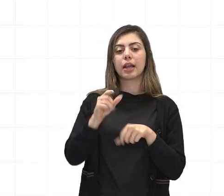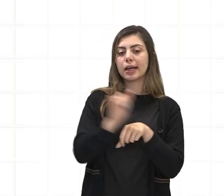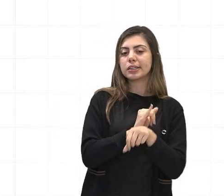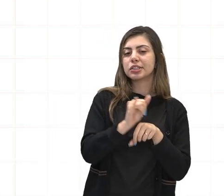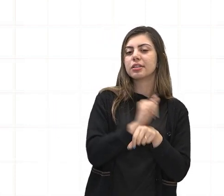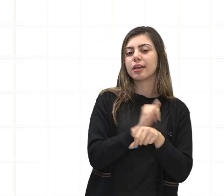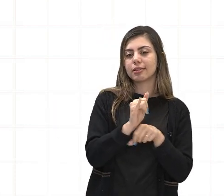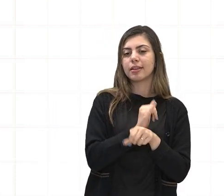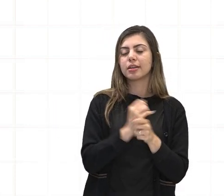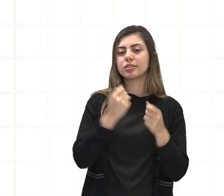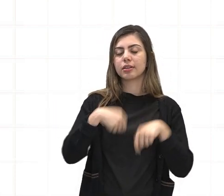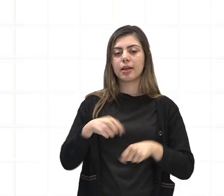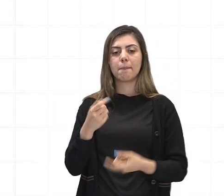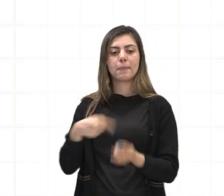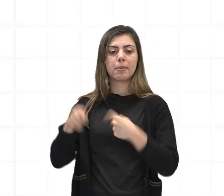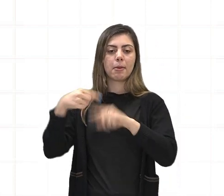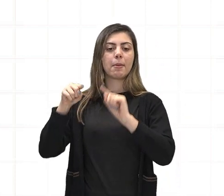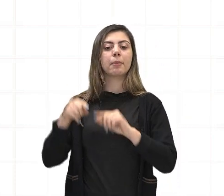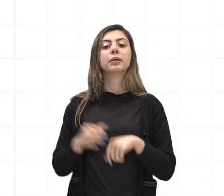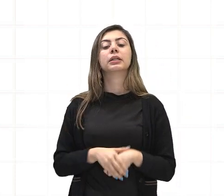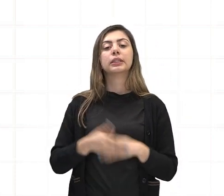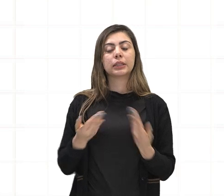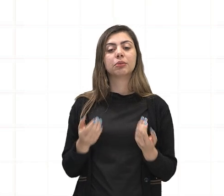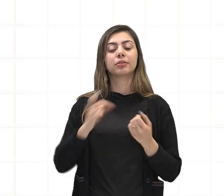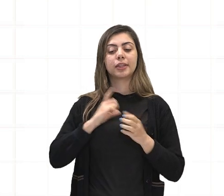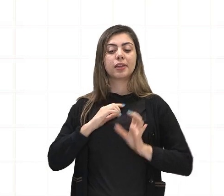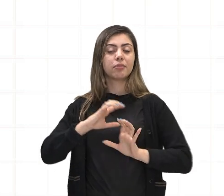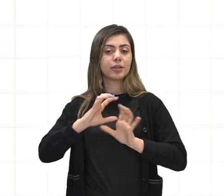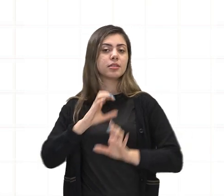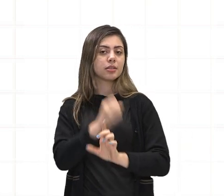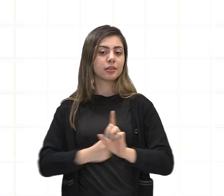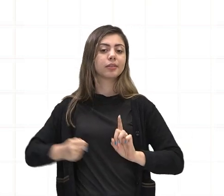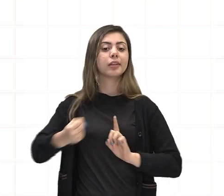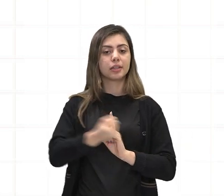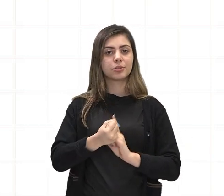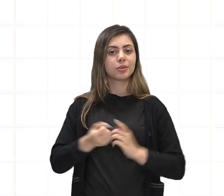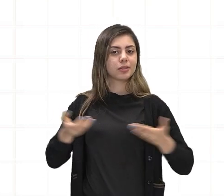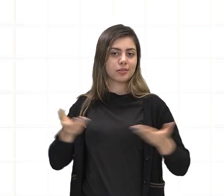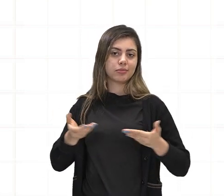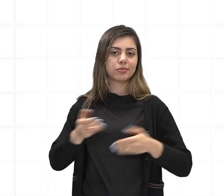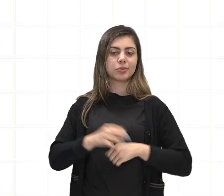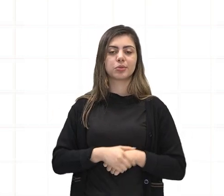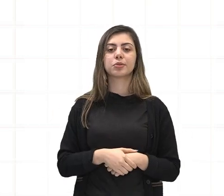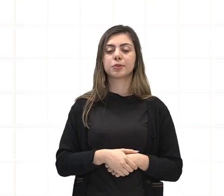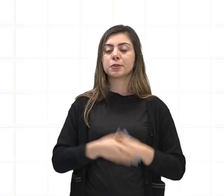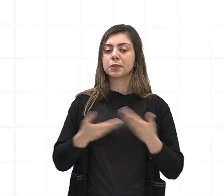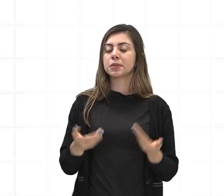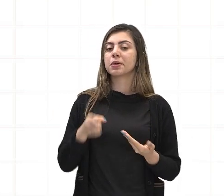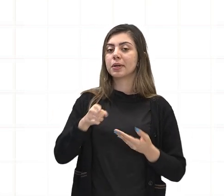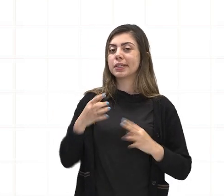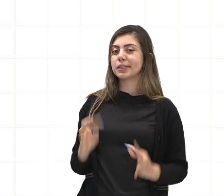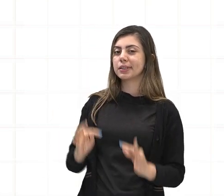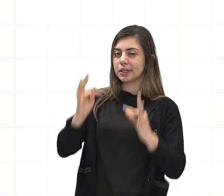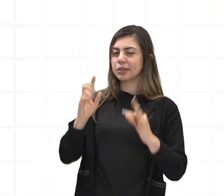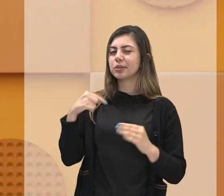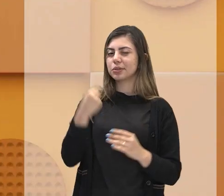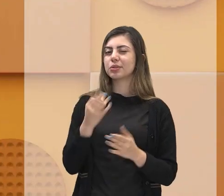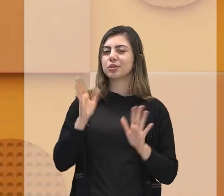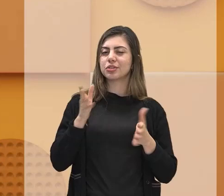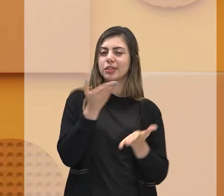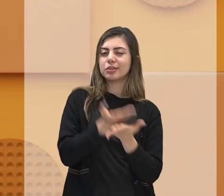técnicas, moldando profundamente a sociedade atual. Então, as tecnologias, como a gente